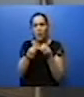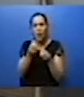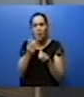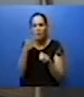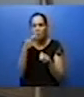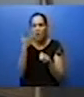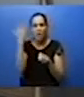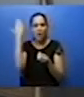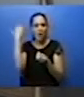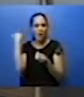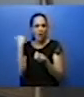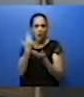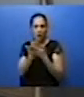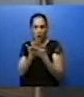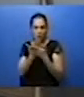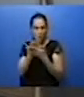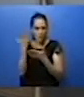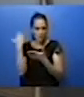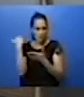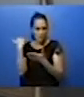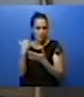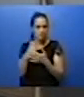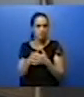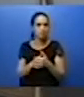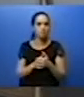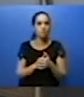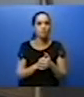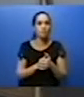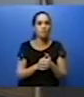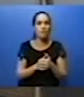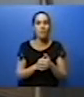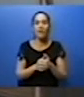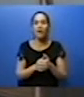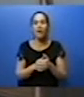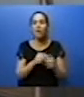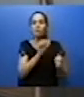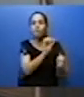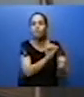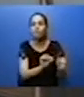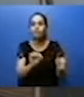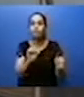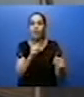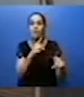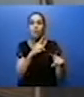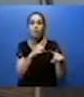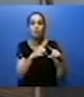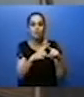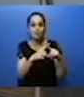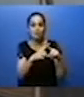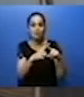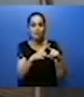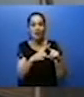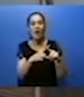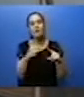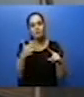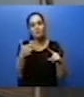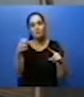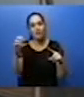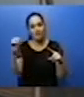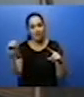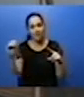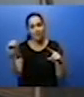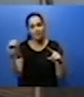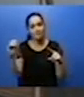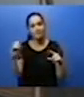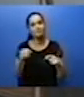e é multiplica que os denominadores 205/10 bom então vou